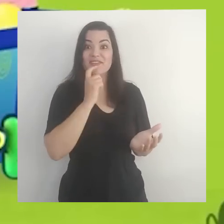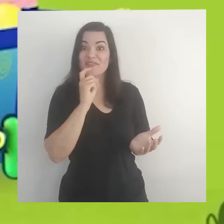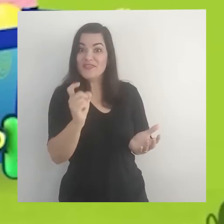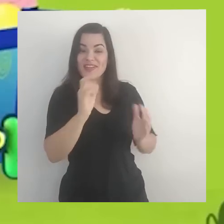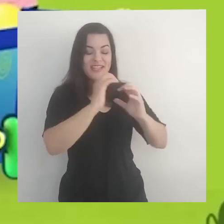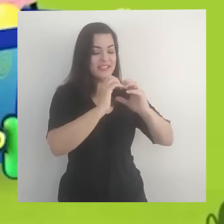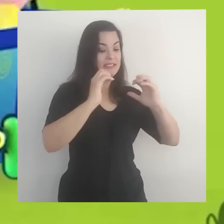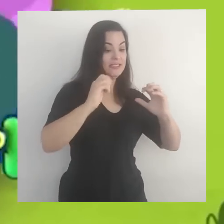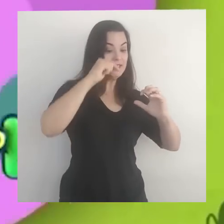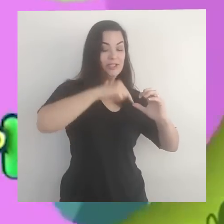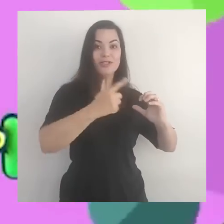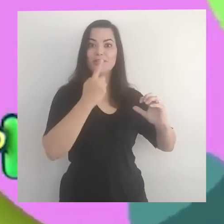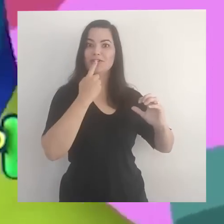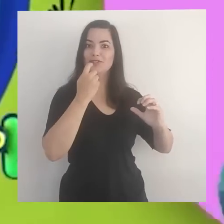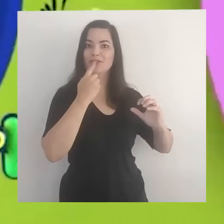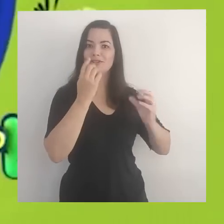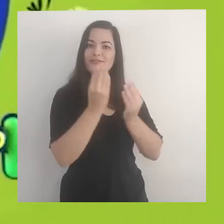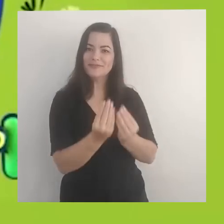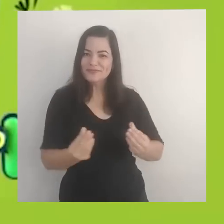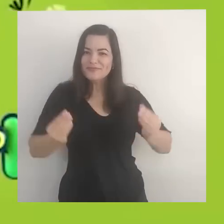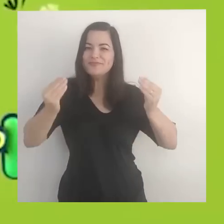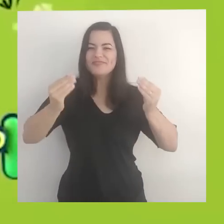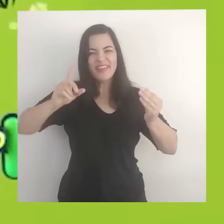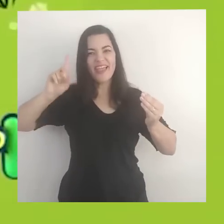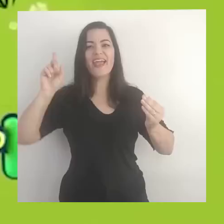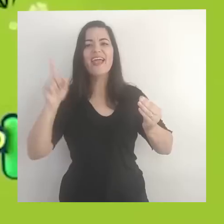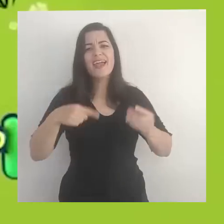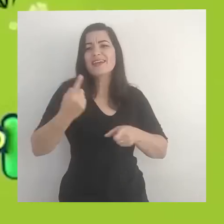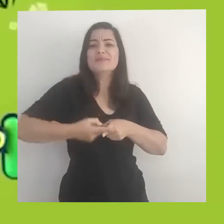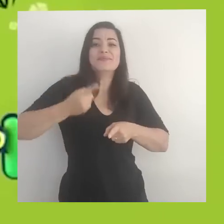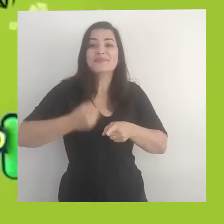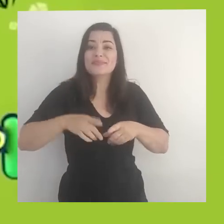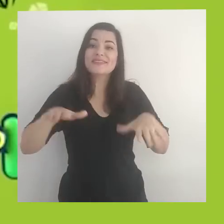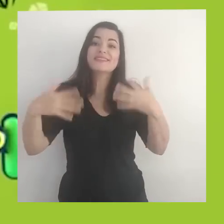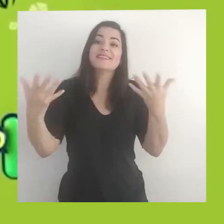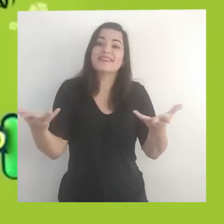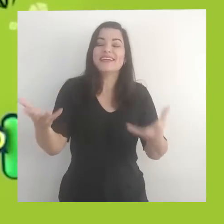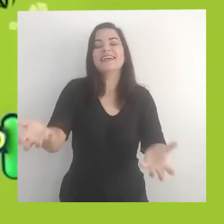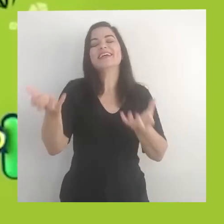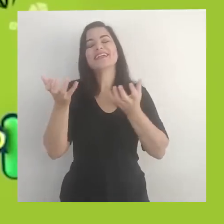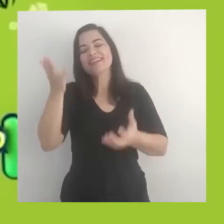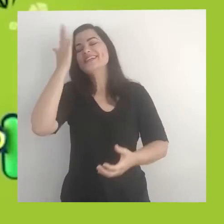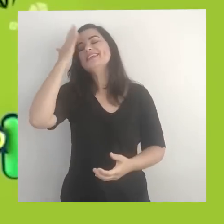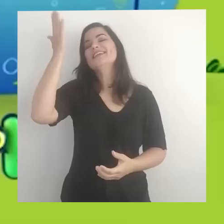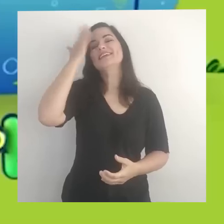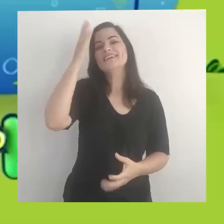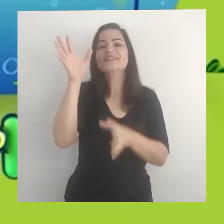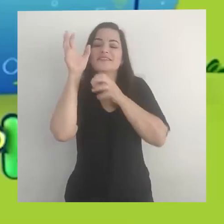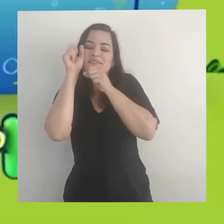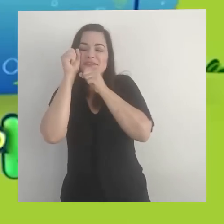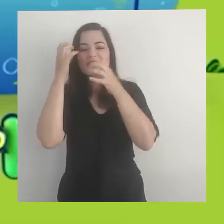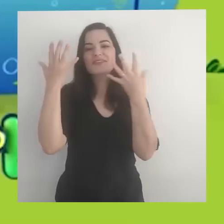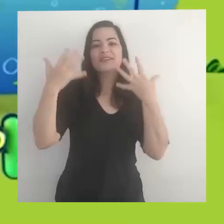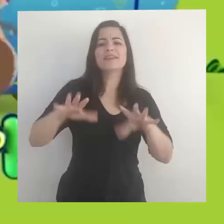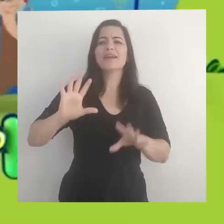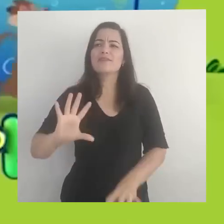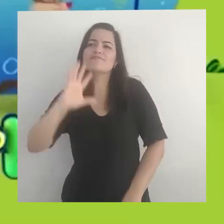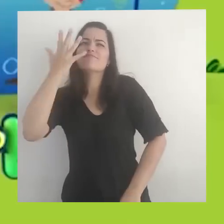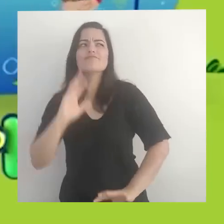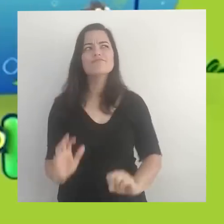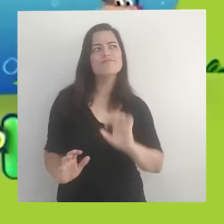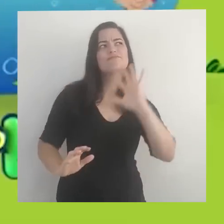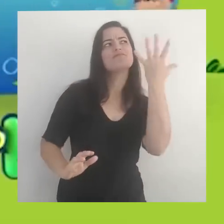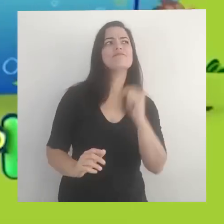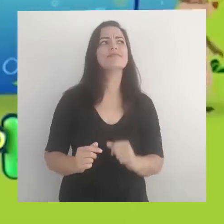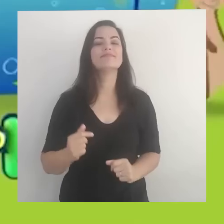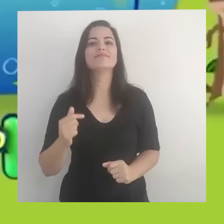a melancia. Eu quero saber, não quero dormir. O que